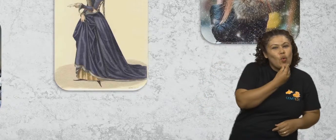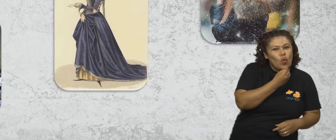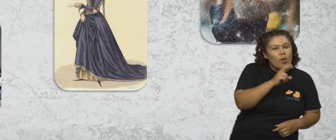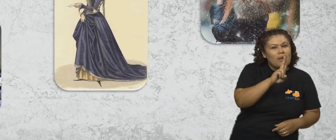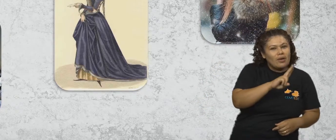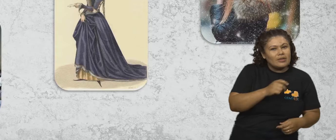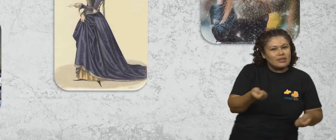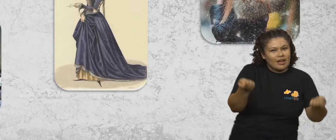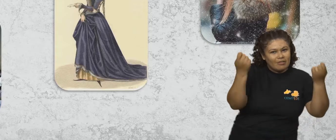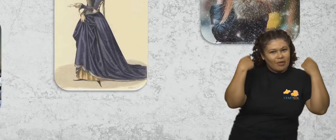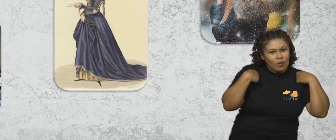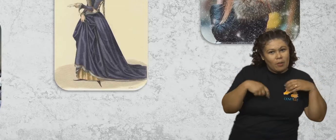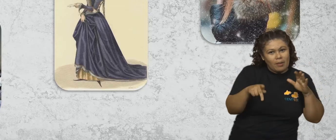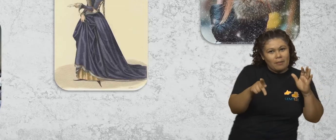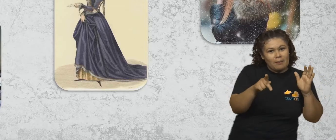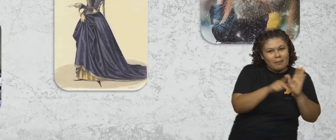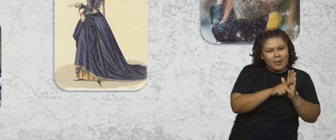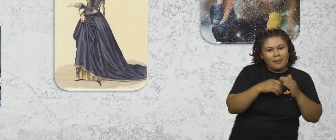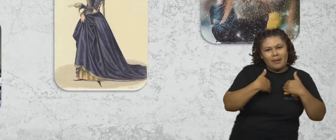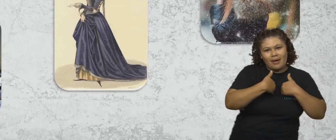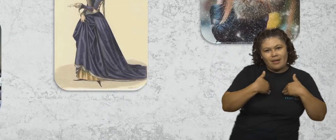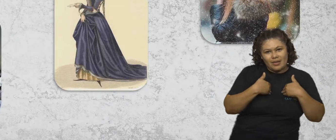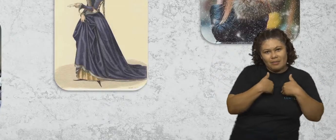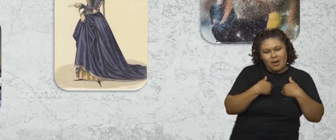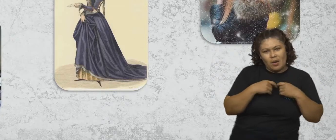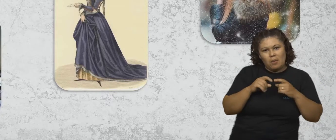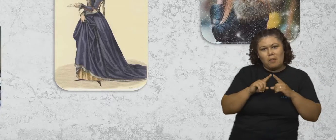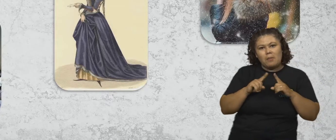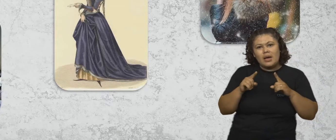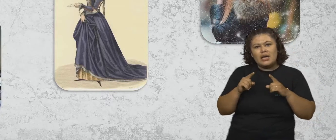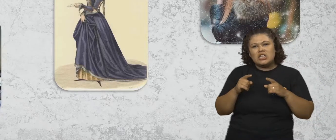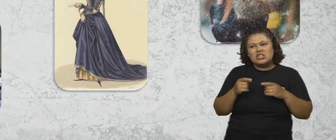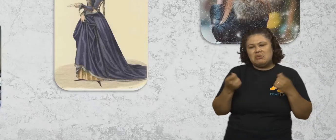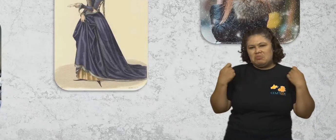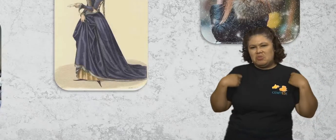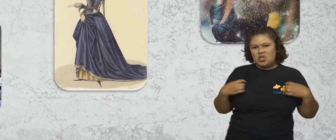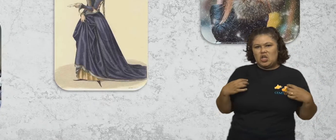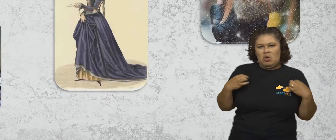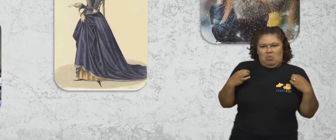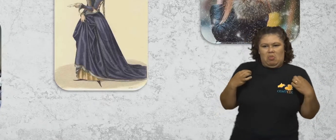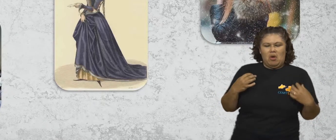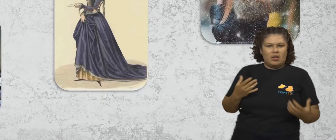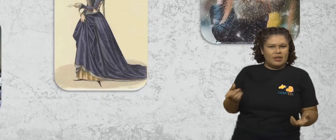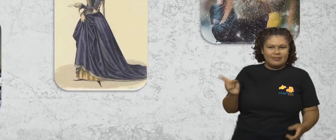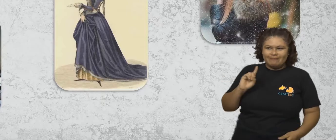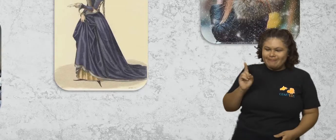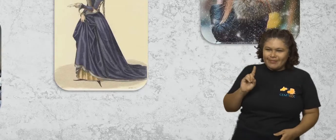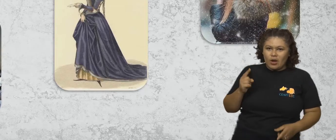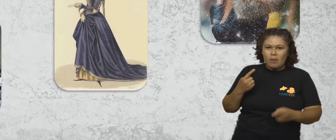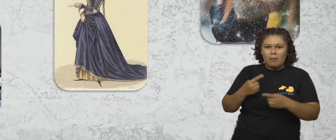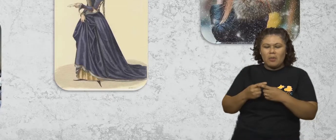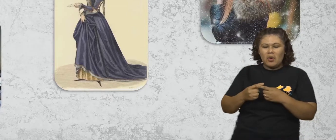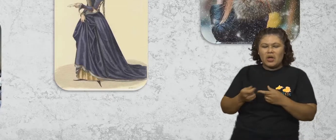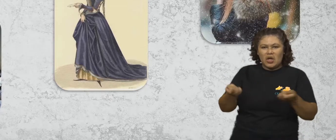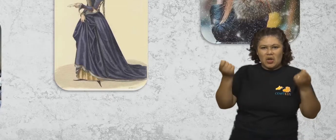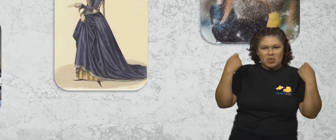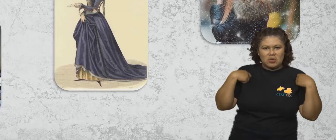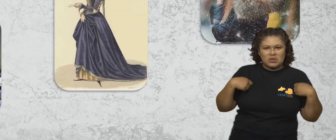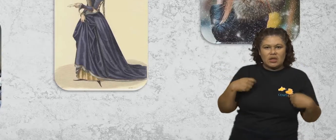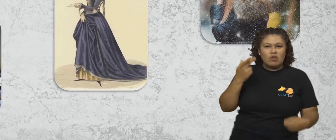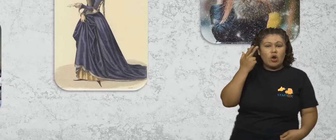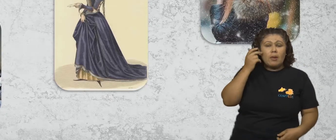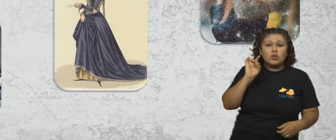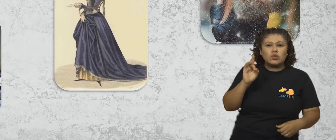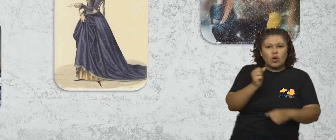de animais para se proteger. E naquele momento ele não se preocupava com o estilo de roupa, né? E nem sabia que o que ele fazia podia se